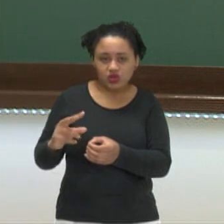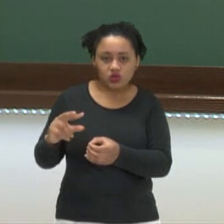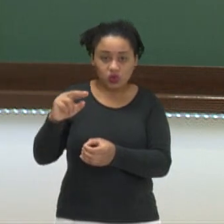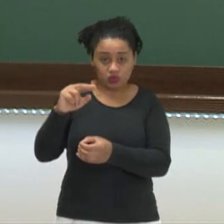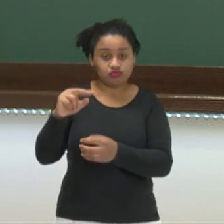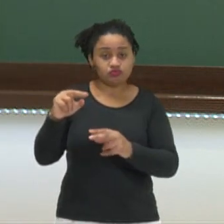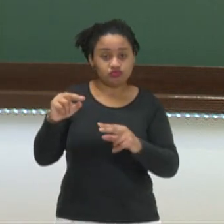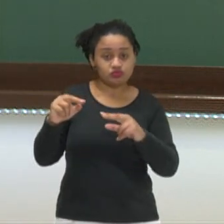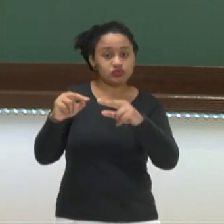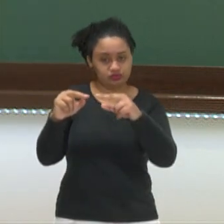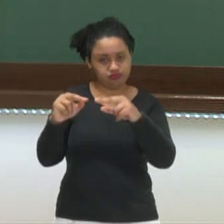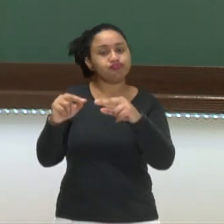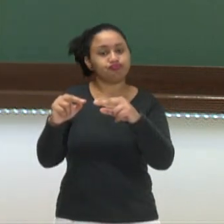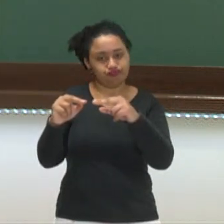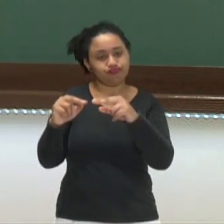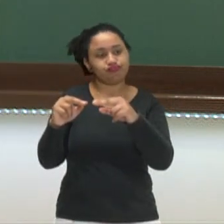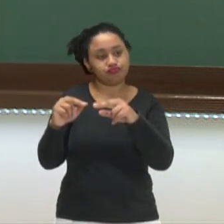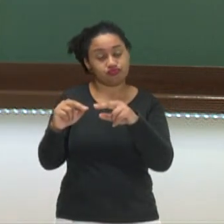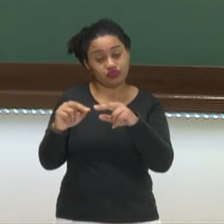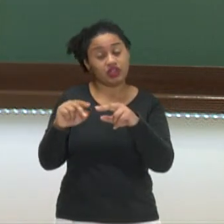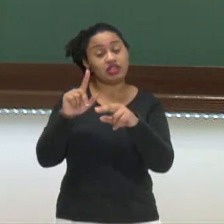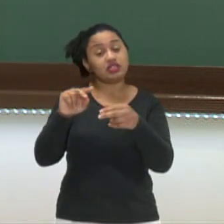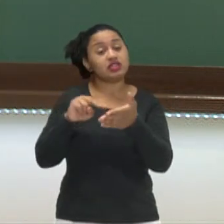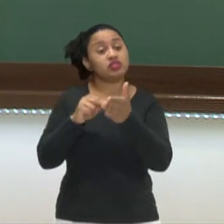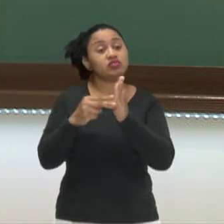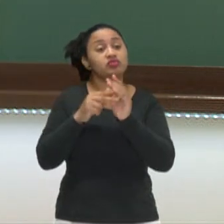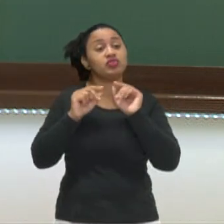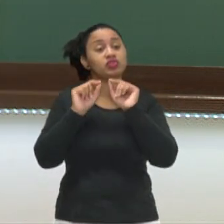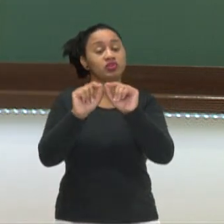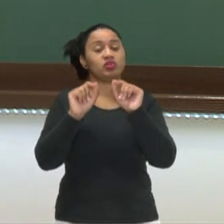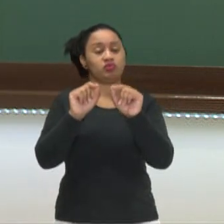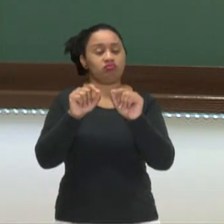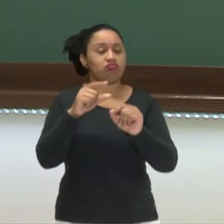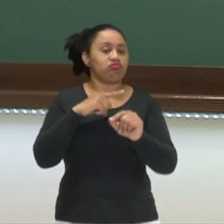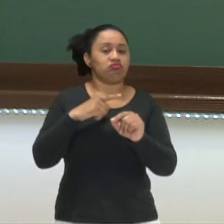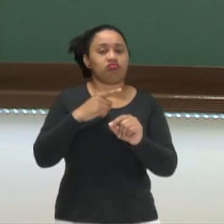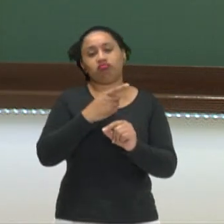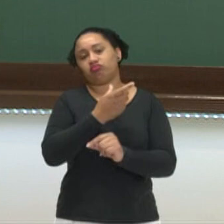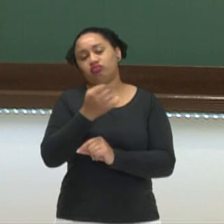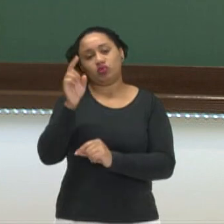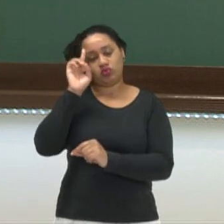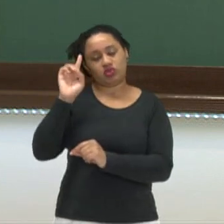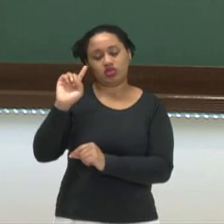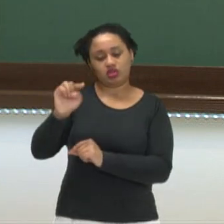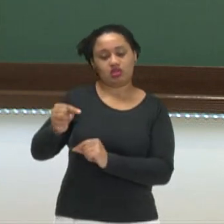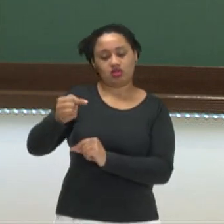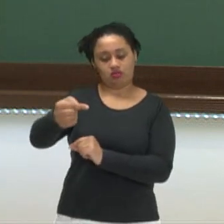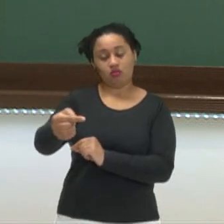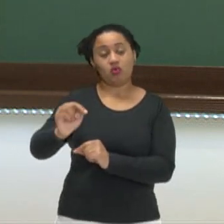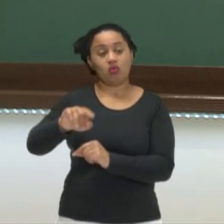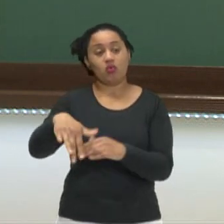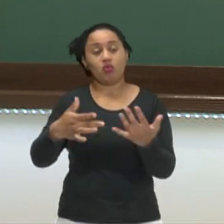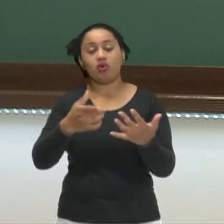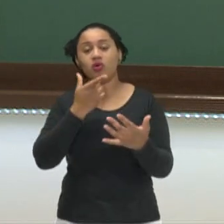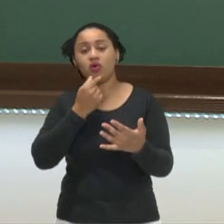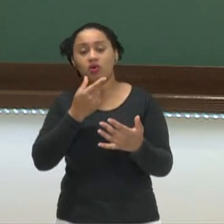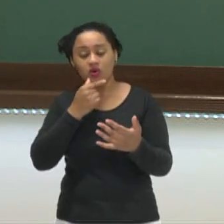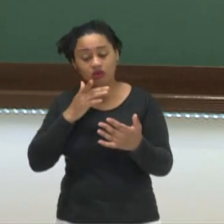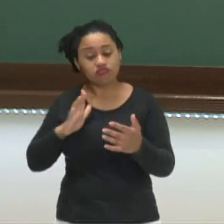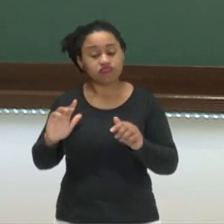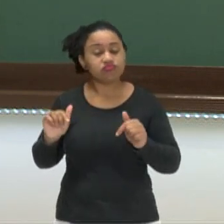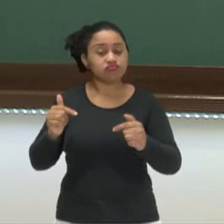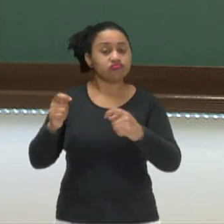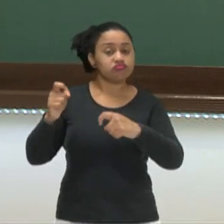esses ductos deferentes. Isso quer dizer que alguns dias, depois ali, quando o homem for ter